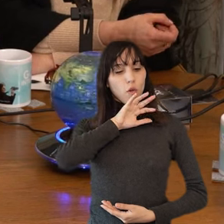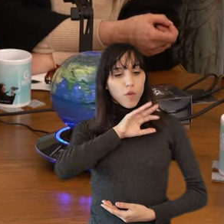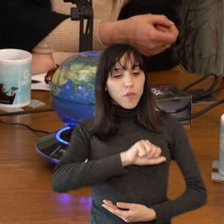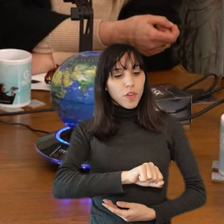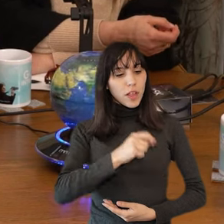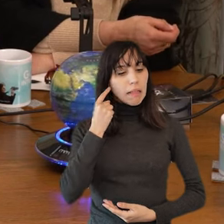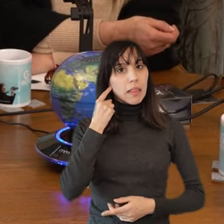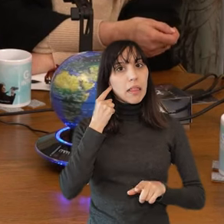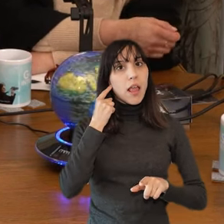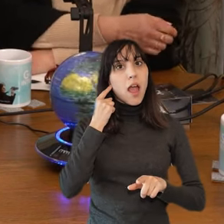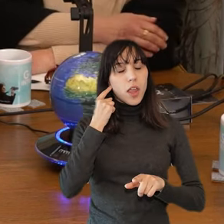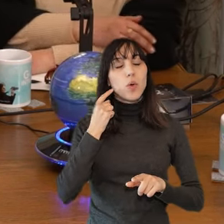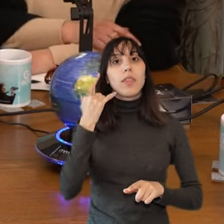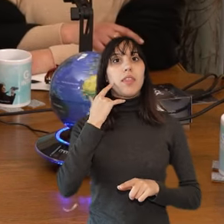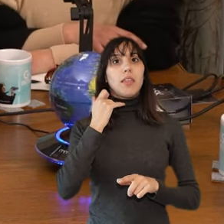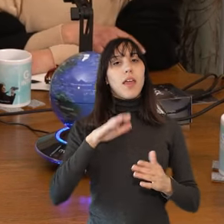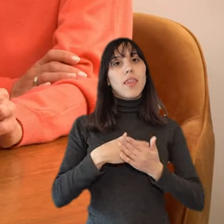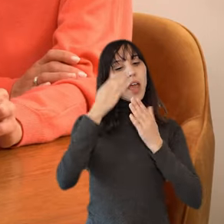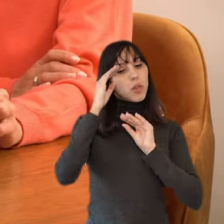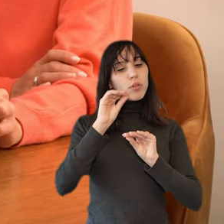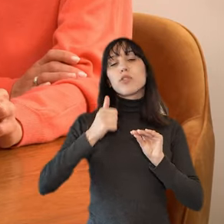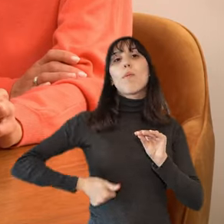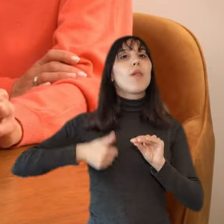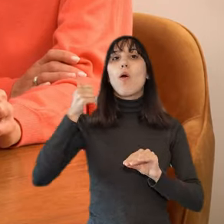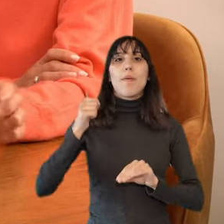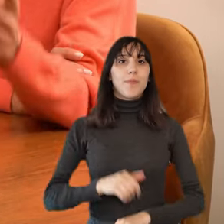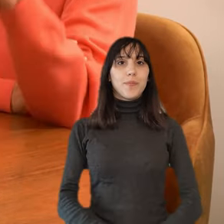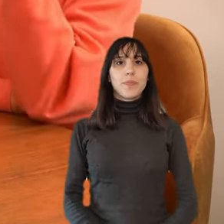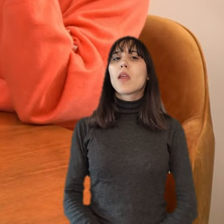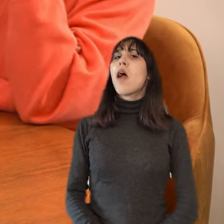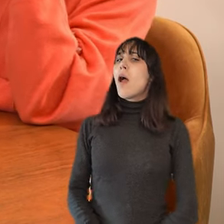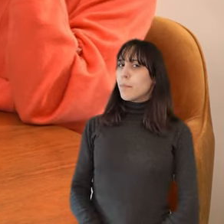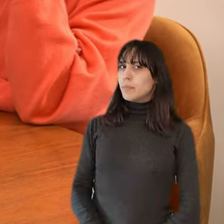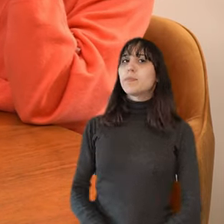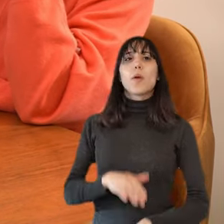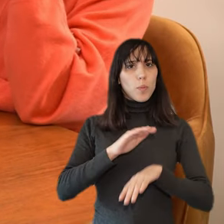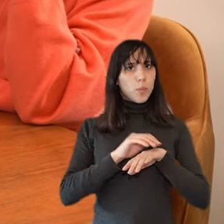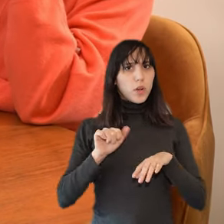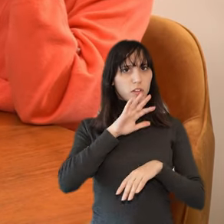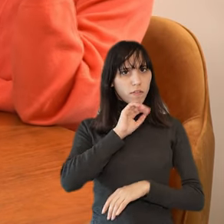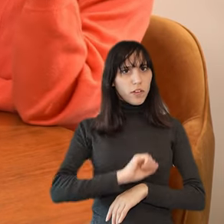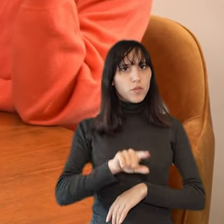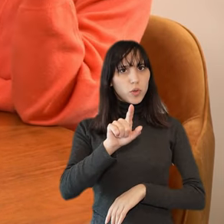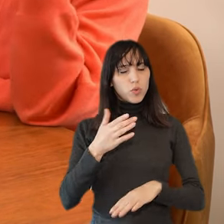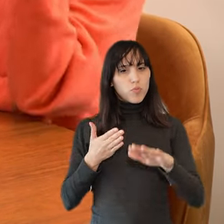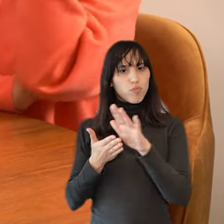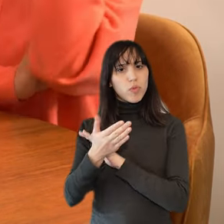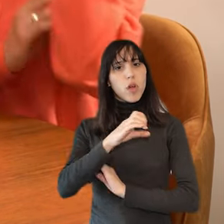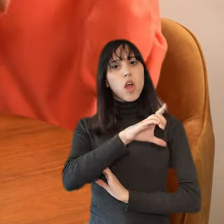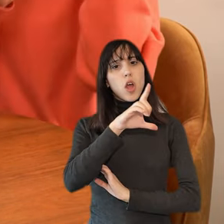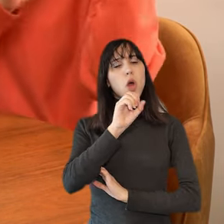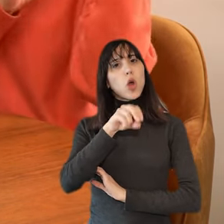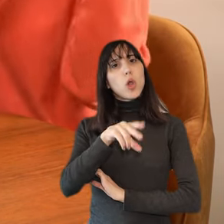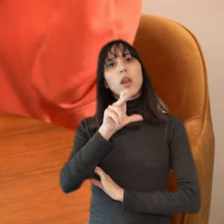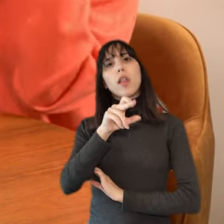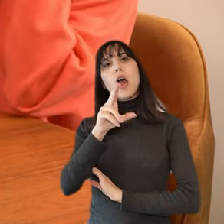mãe e procurei a melhor educação para os meus filhos uhum já reparaste foi por causa dos teus filhos que entraste para a Clone Lara ou já